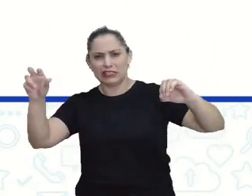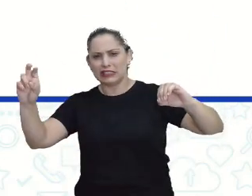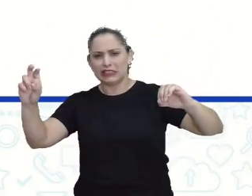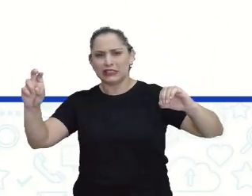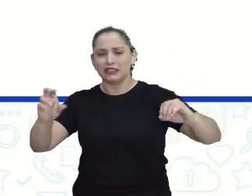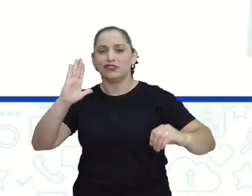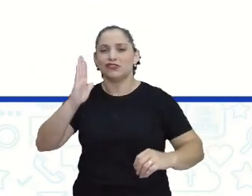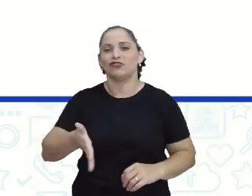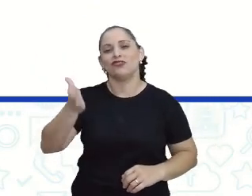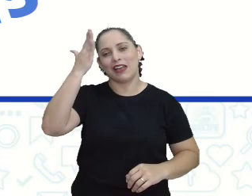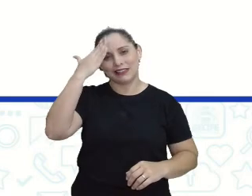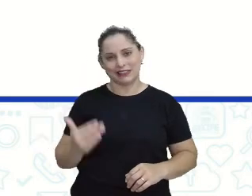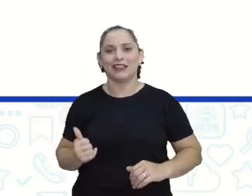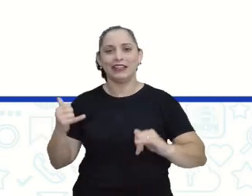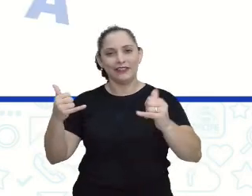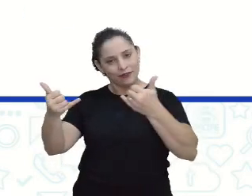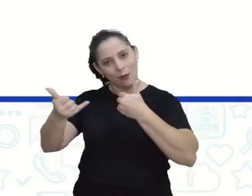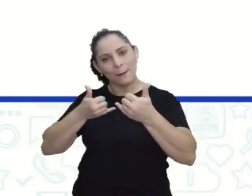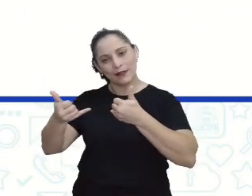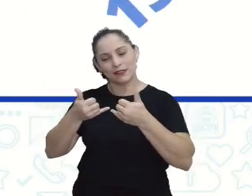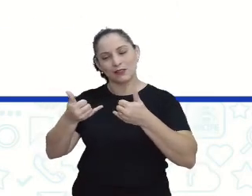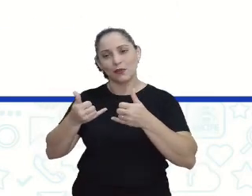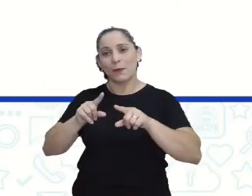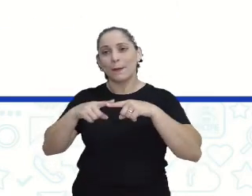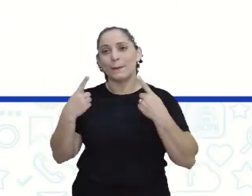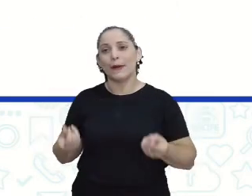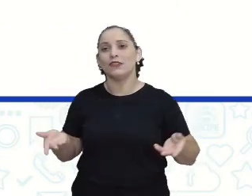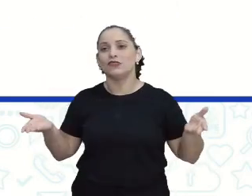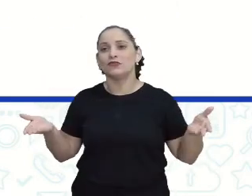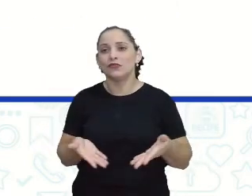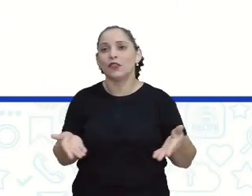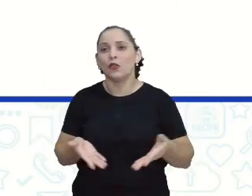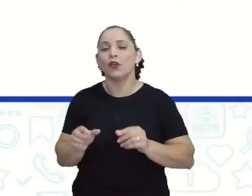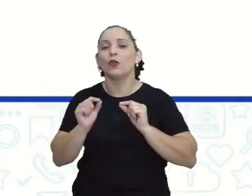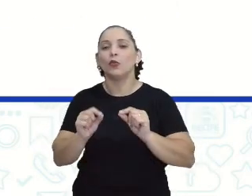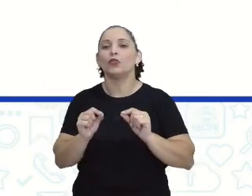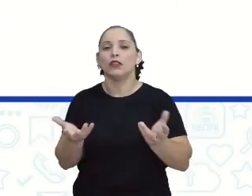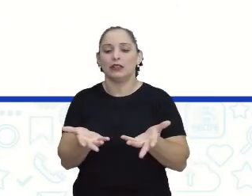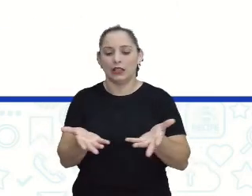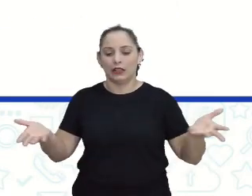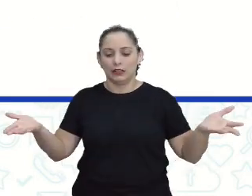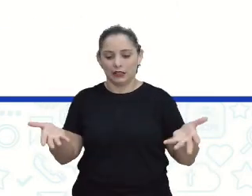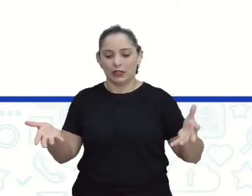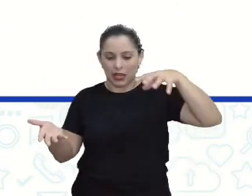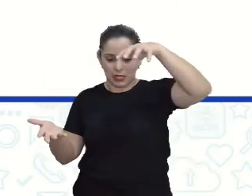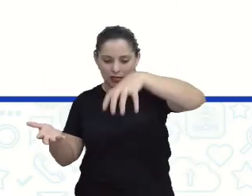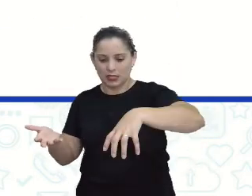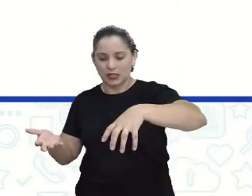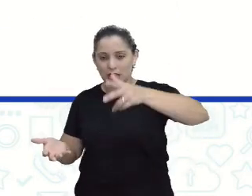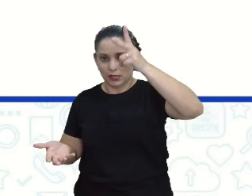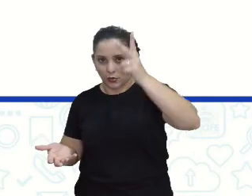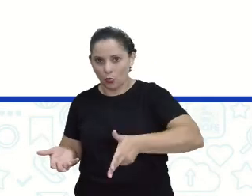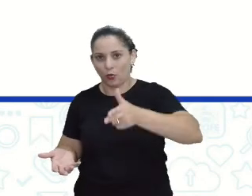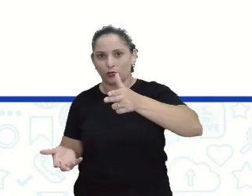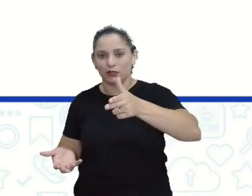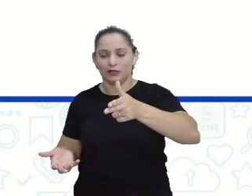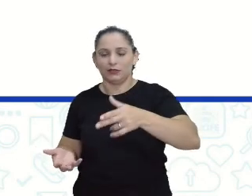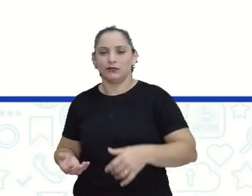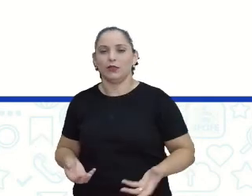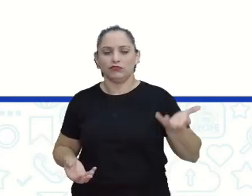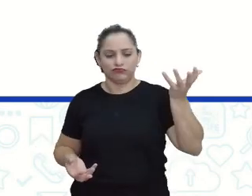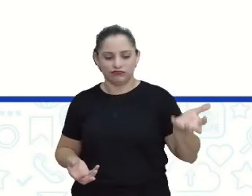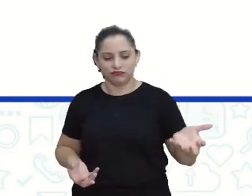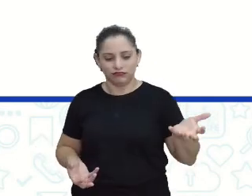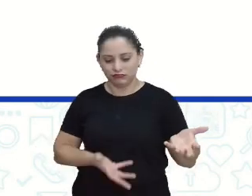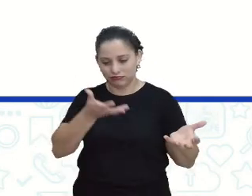já sei. A outra coisa é o centro da balança é o símbolo de igualdade. Então observe que todos os